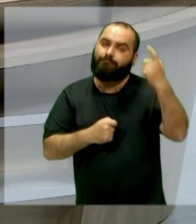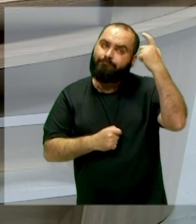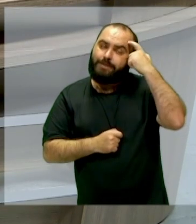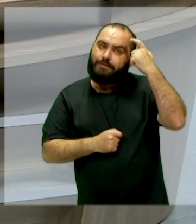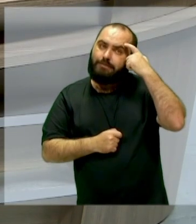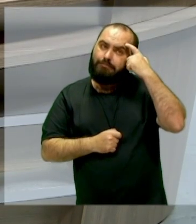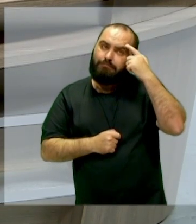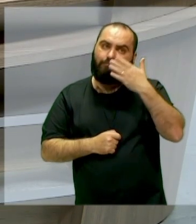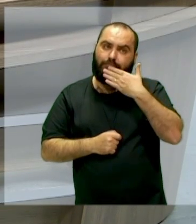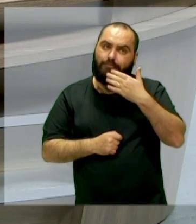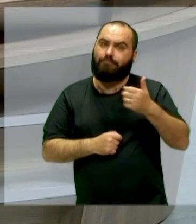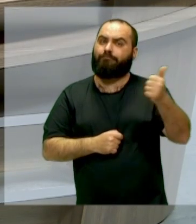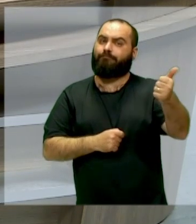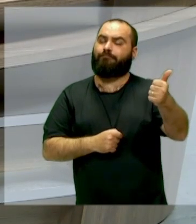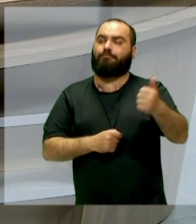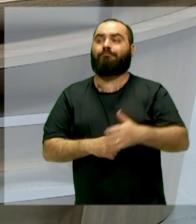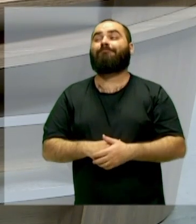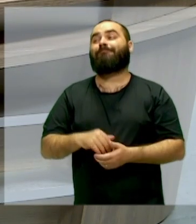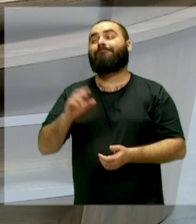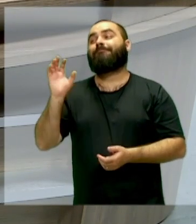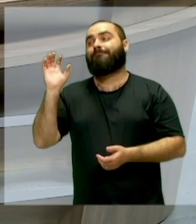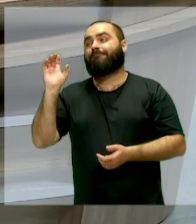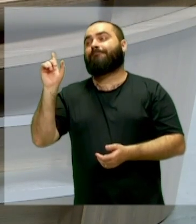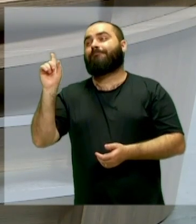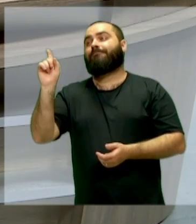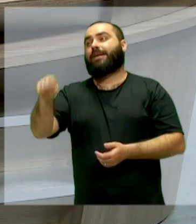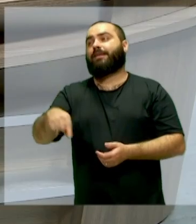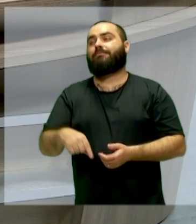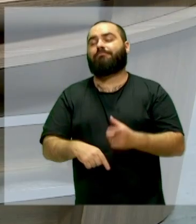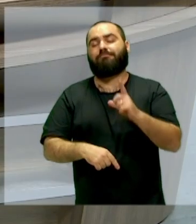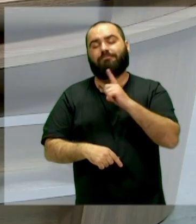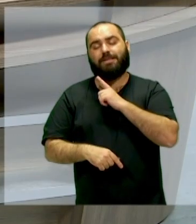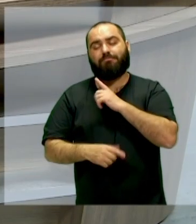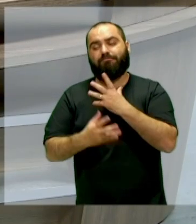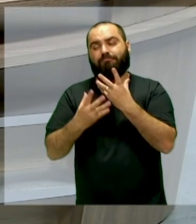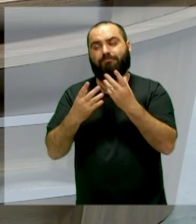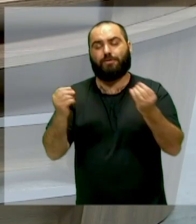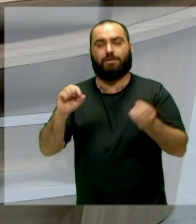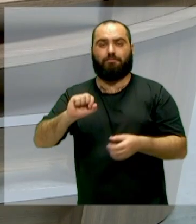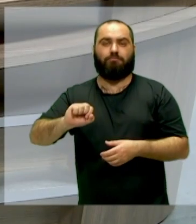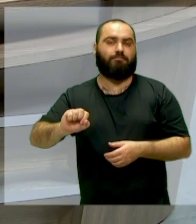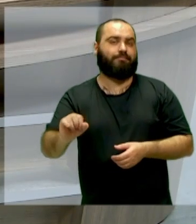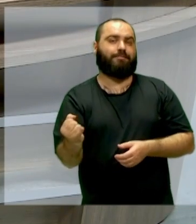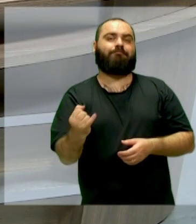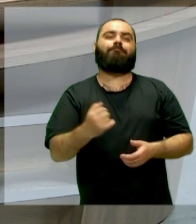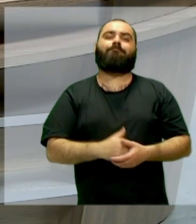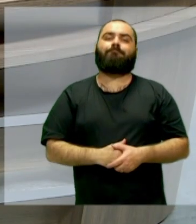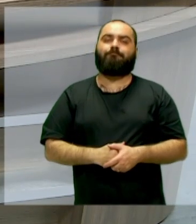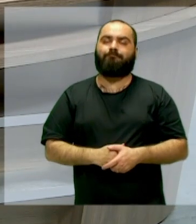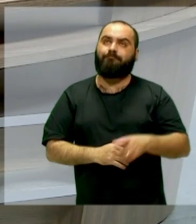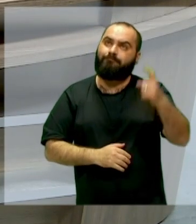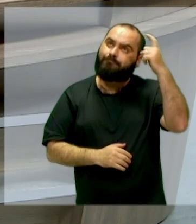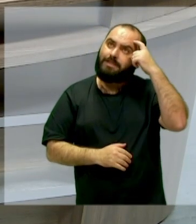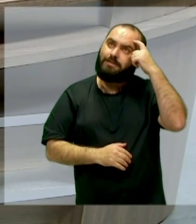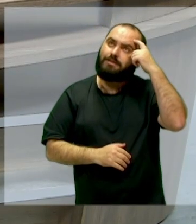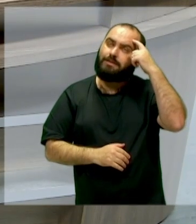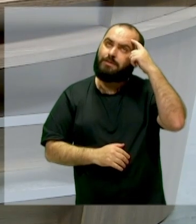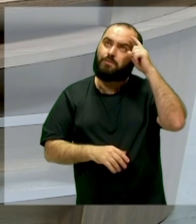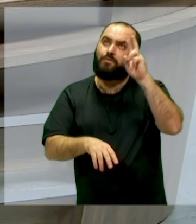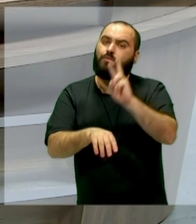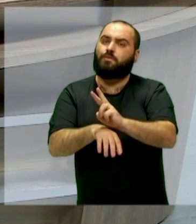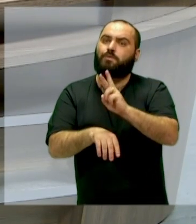acesso a essa informação né É tem bastante oportunidade eu diria né pra gente eh pensar nesse